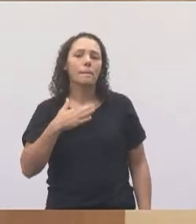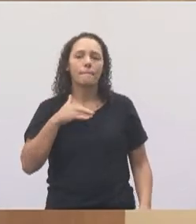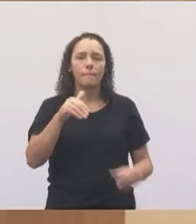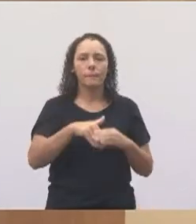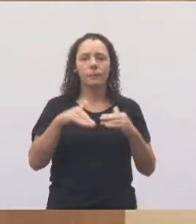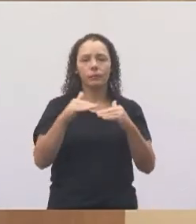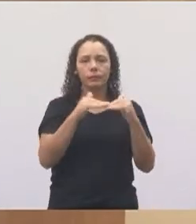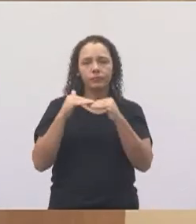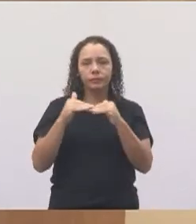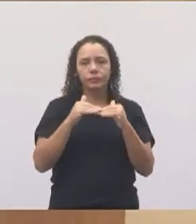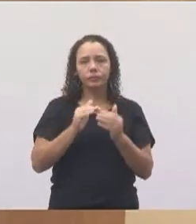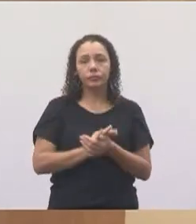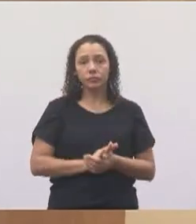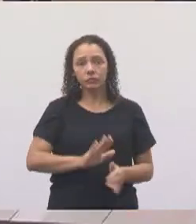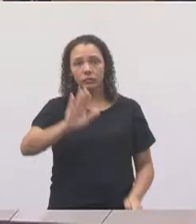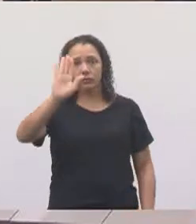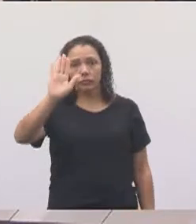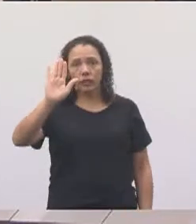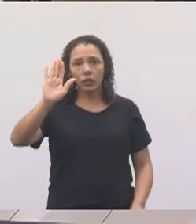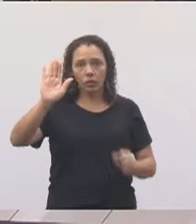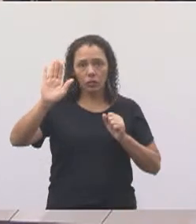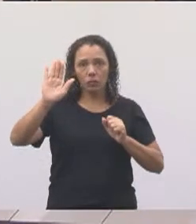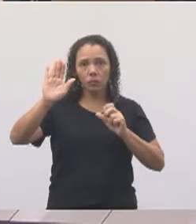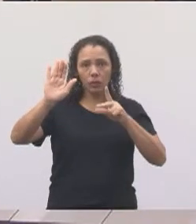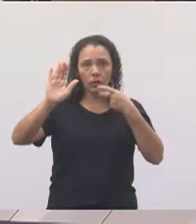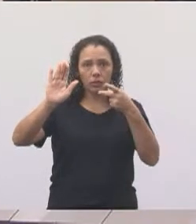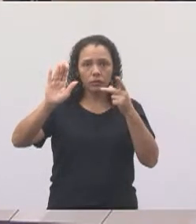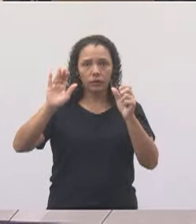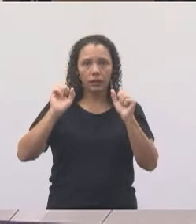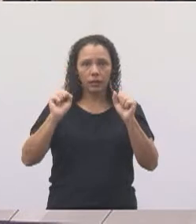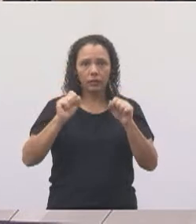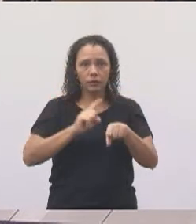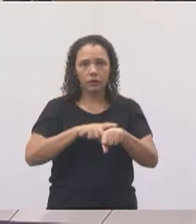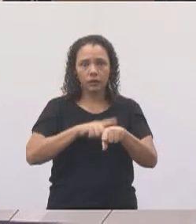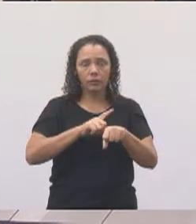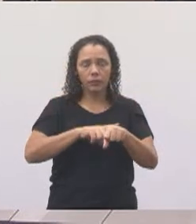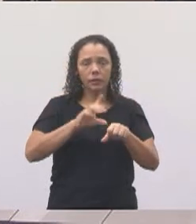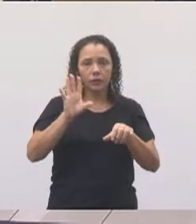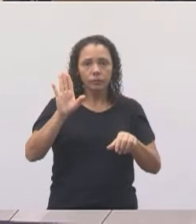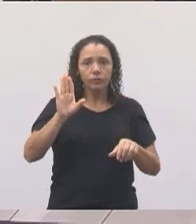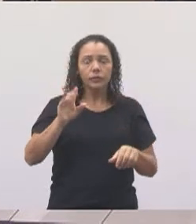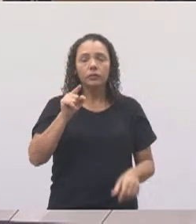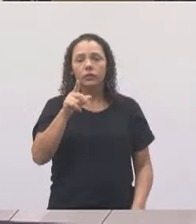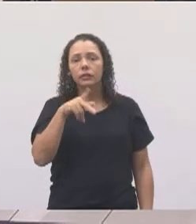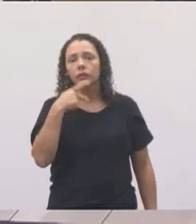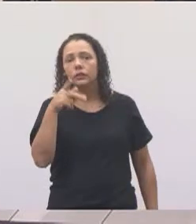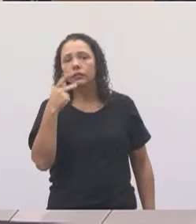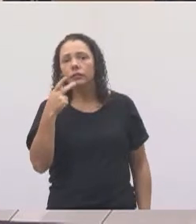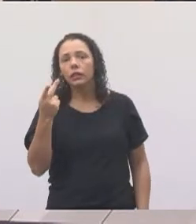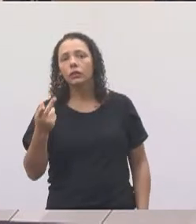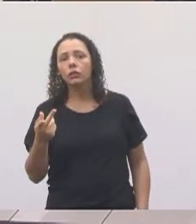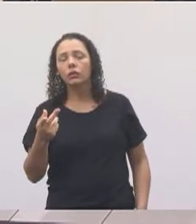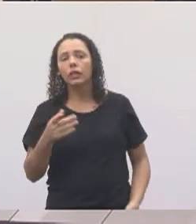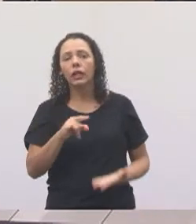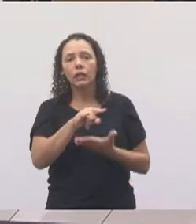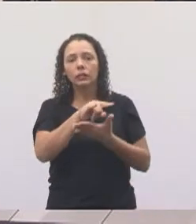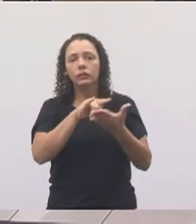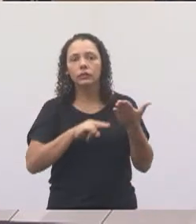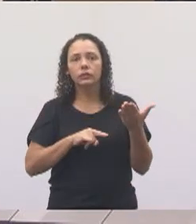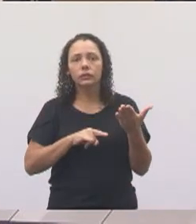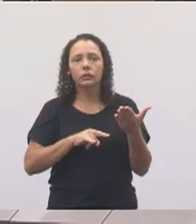será favorável. Me permite, vereadora, só uma parte no final de sua fala? Sim. Que a senhora citou a respeito da certidão de